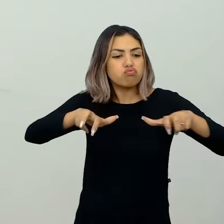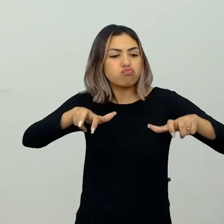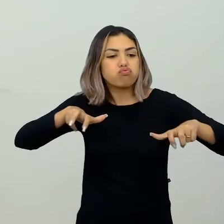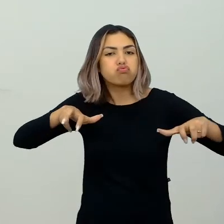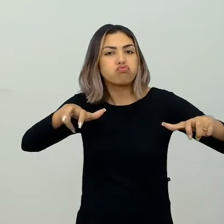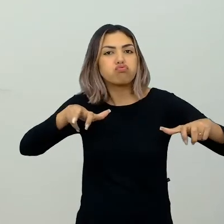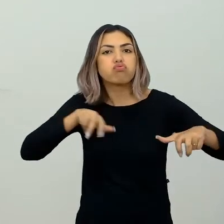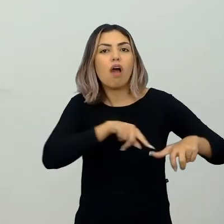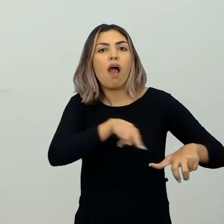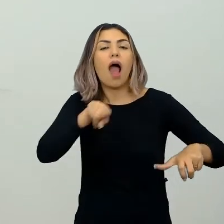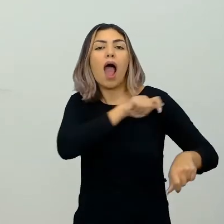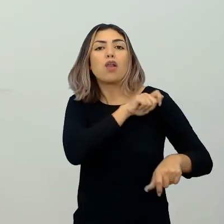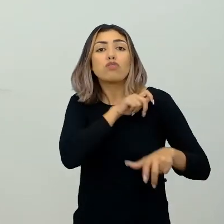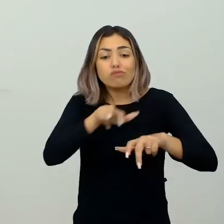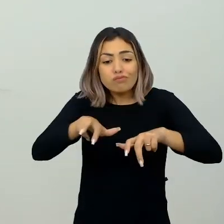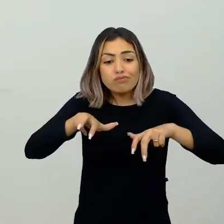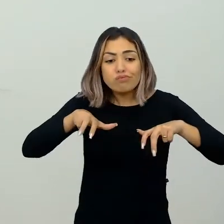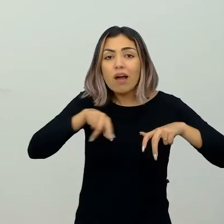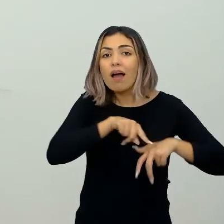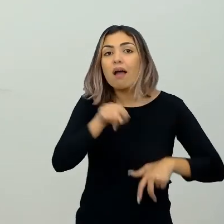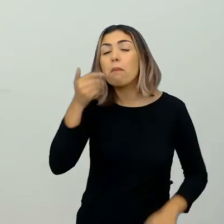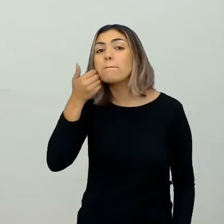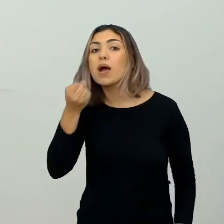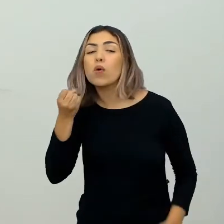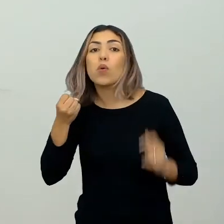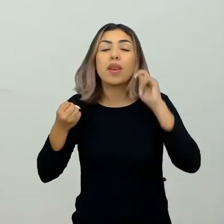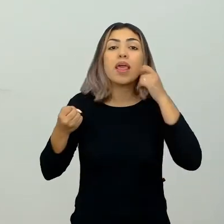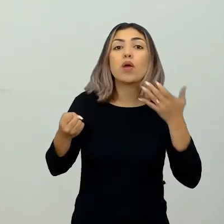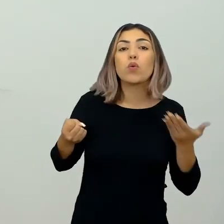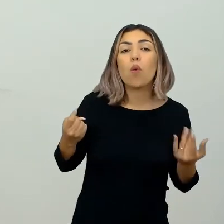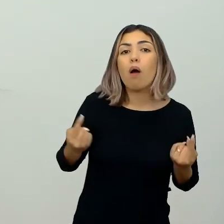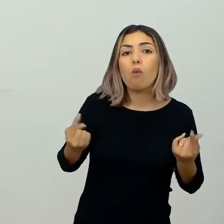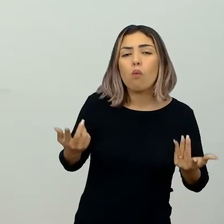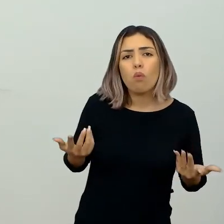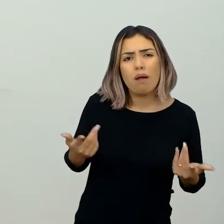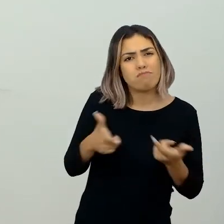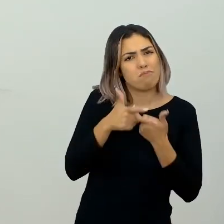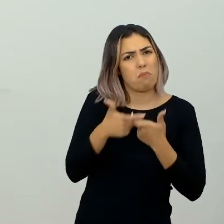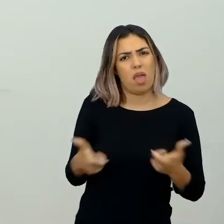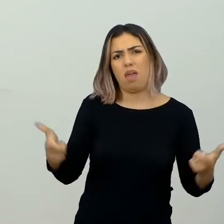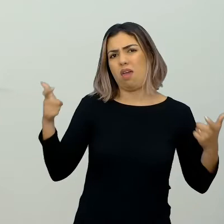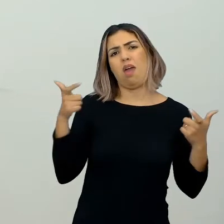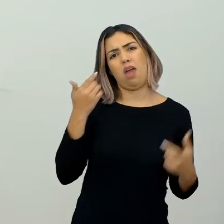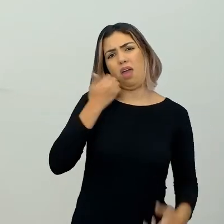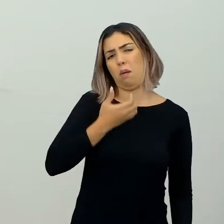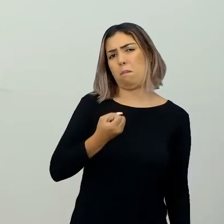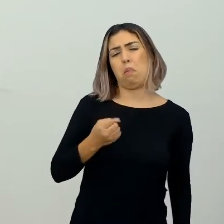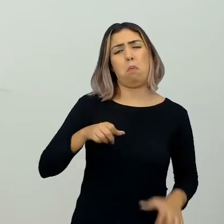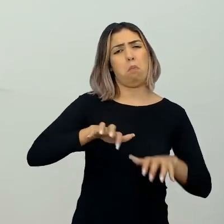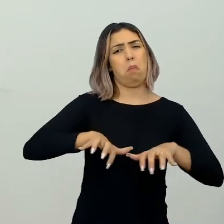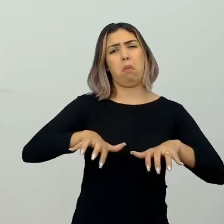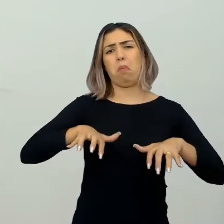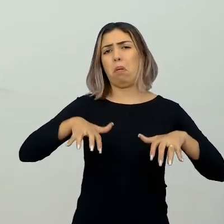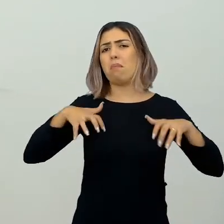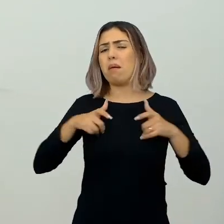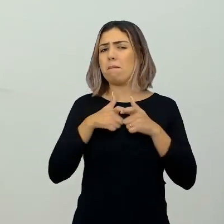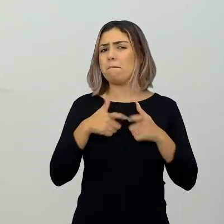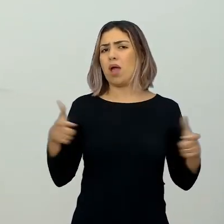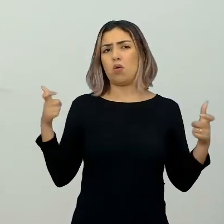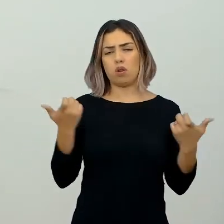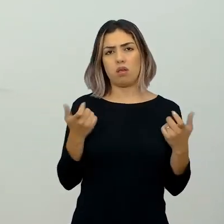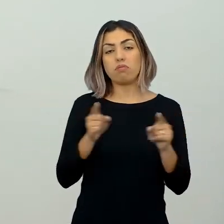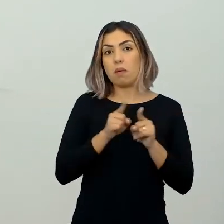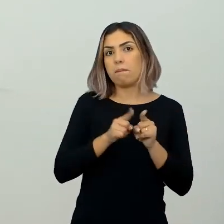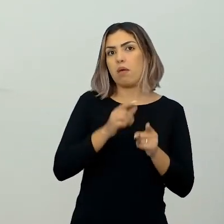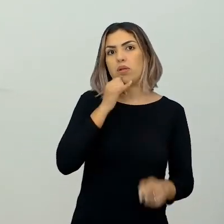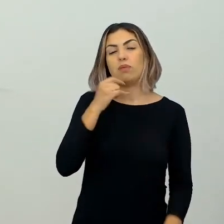negros ocupando as cadeiras das universidades. Ainda mais naquelas carreiras que eram as mais concorridas no vestibular,